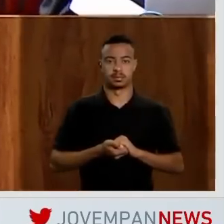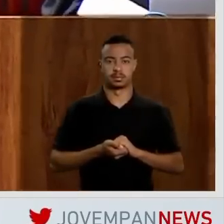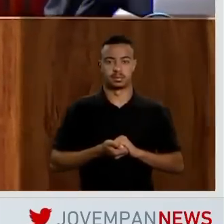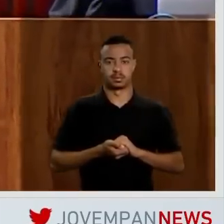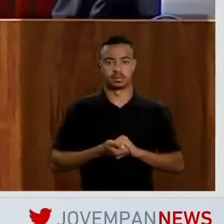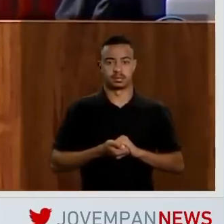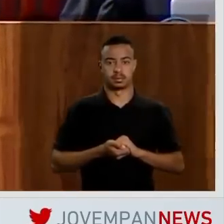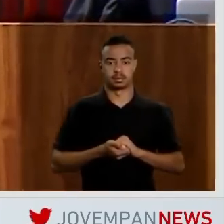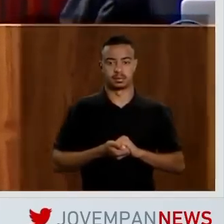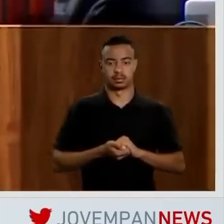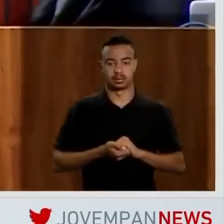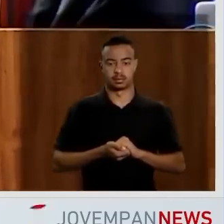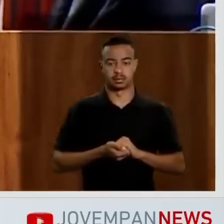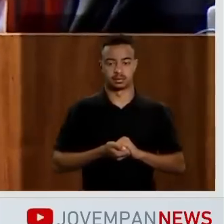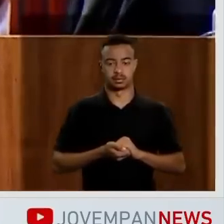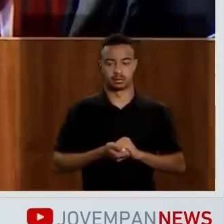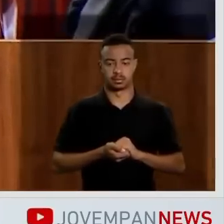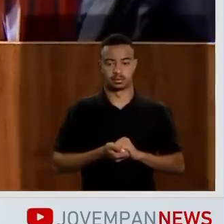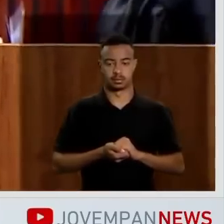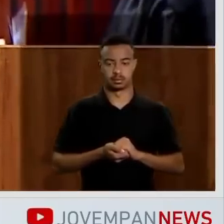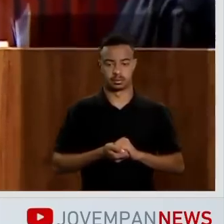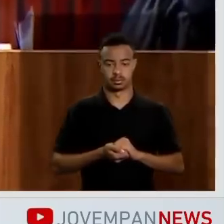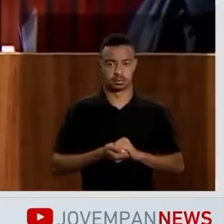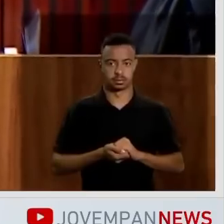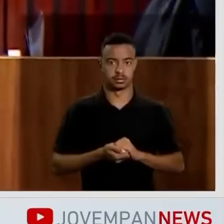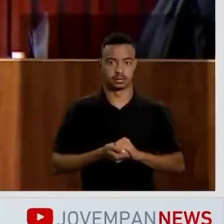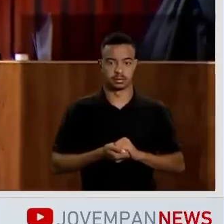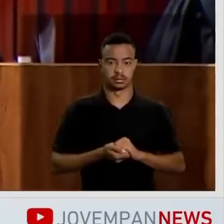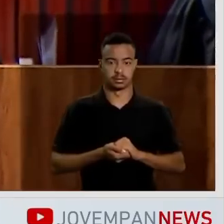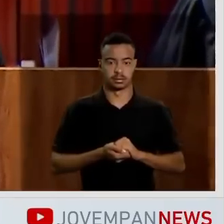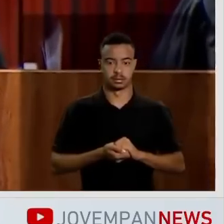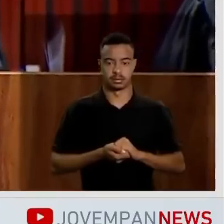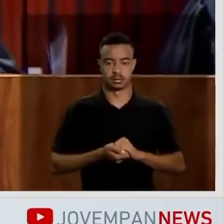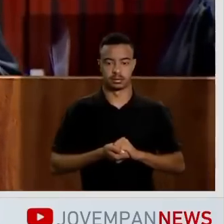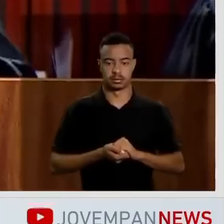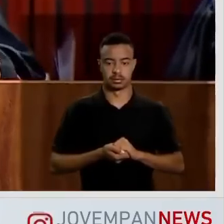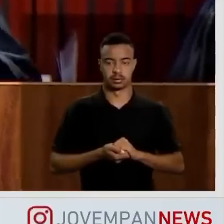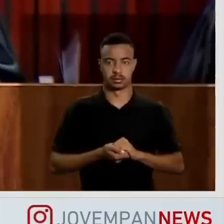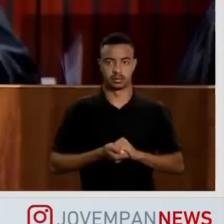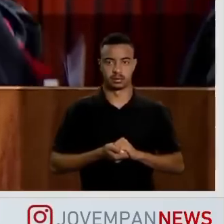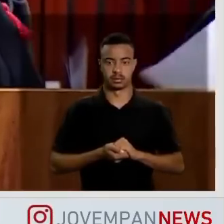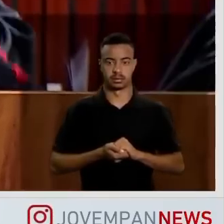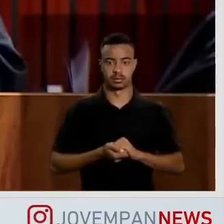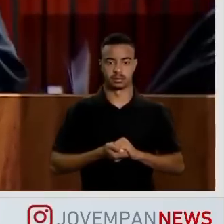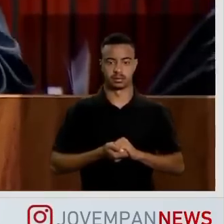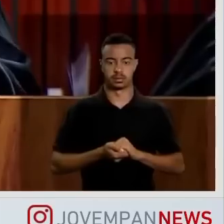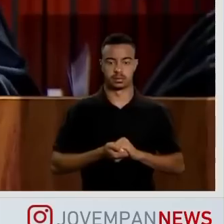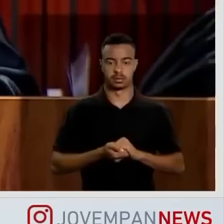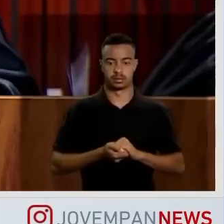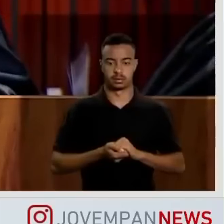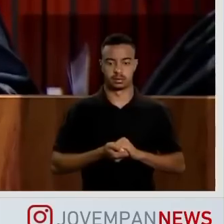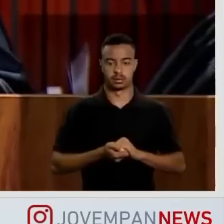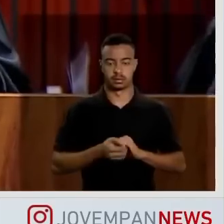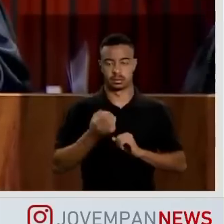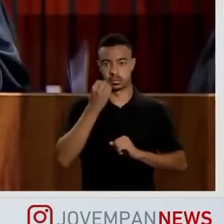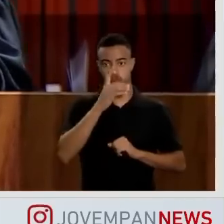a prisão de uma pessoa sobre a qual ele não tem competência constitucional, porque não tem foro por prerrogativa de função, que não está cometendo um